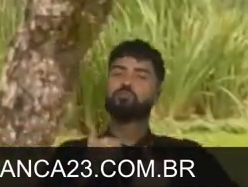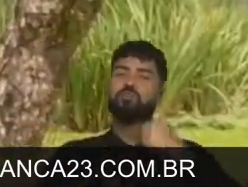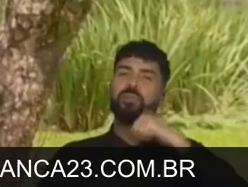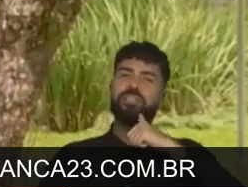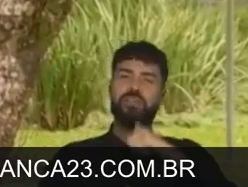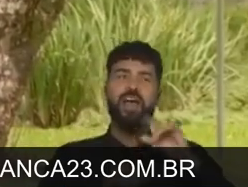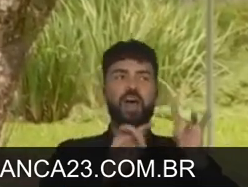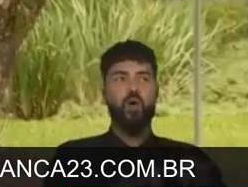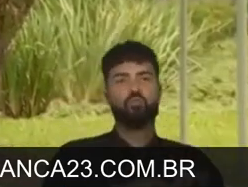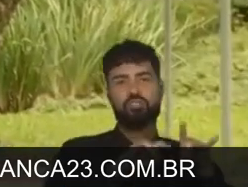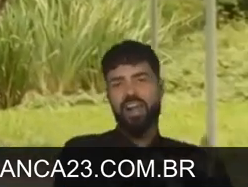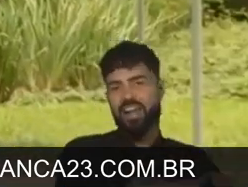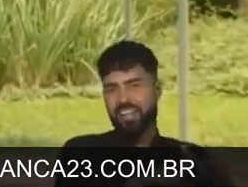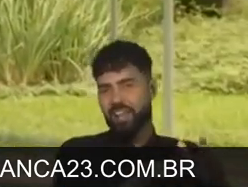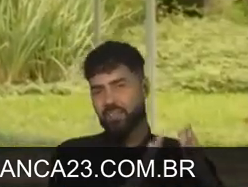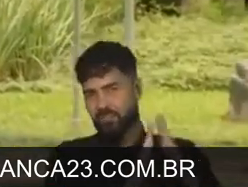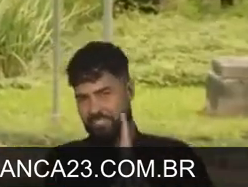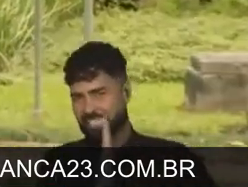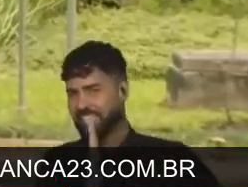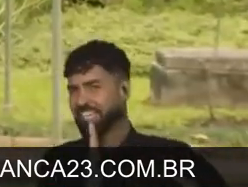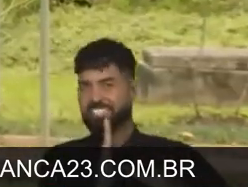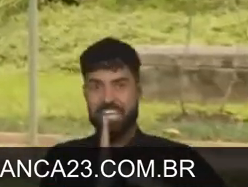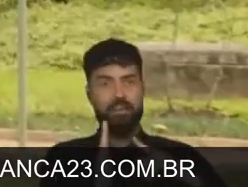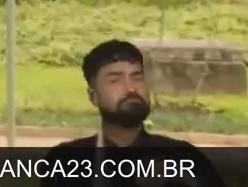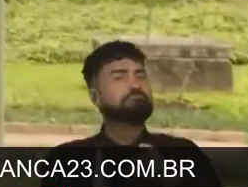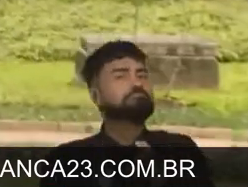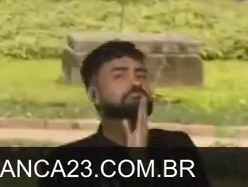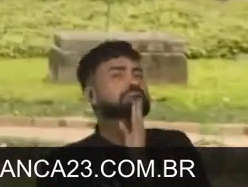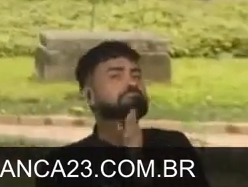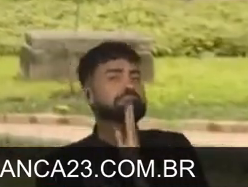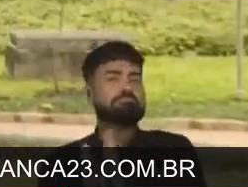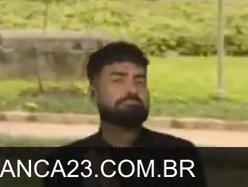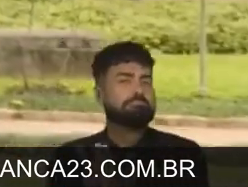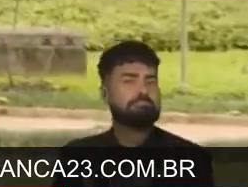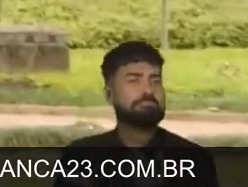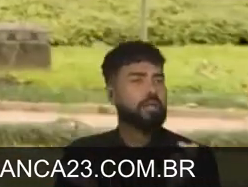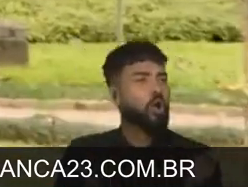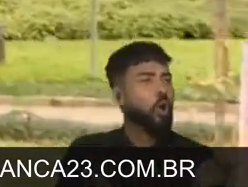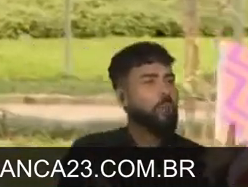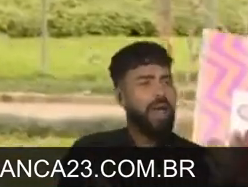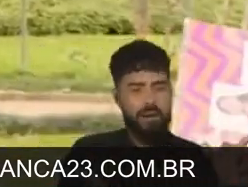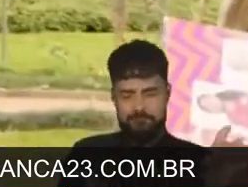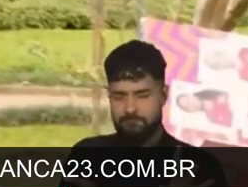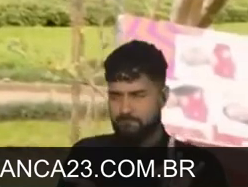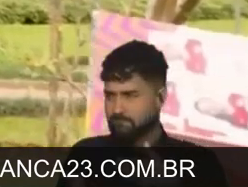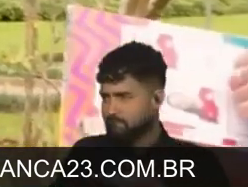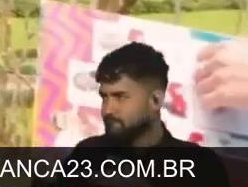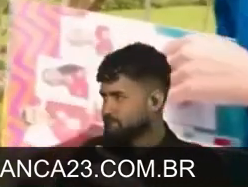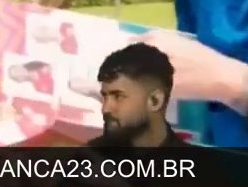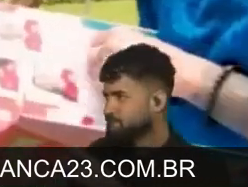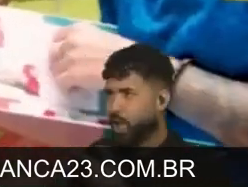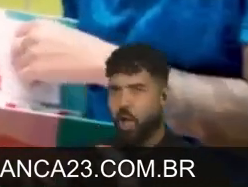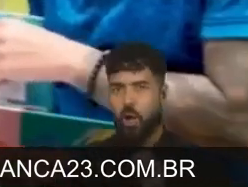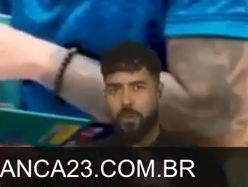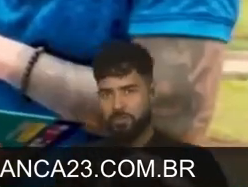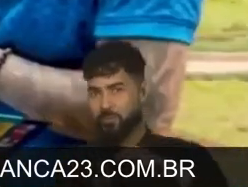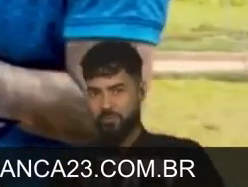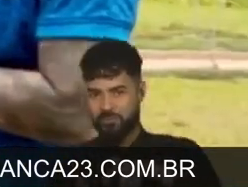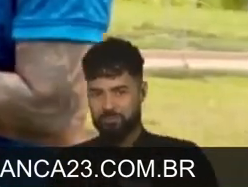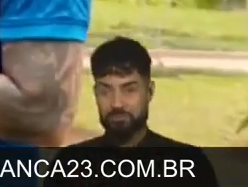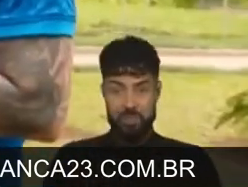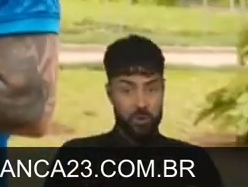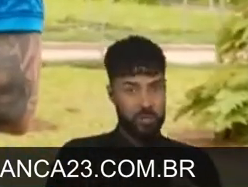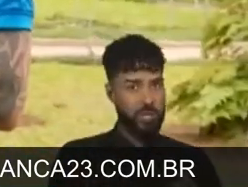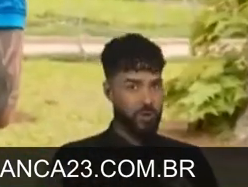na Nova Zelândia. Como a gente sabe, essa é a época daquela febre de colecionar e trocar figurinhas do álbum da Copa do Mundo. Bom, hoje